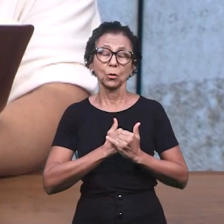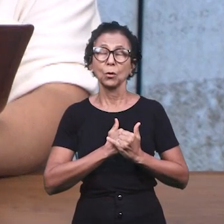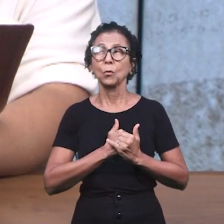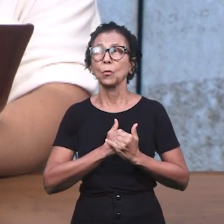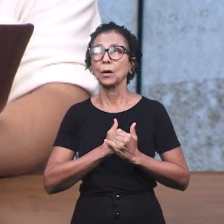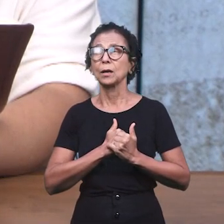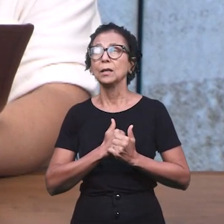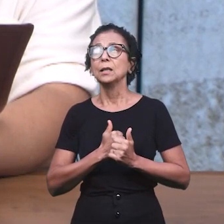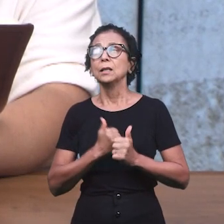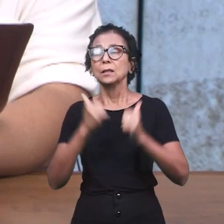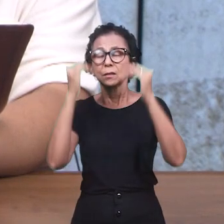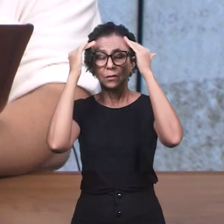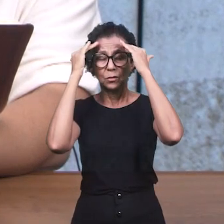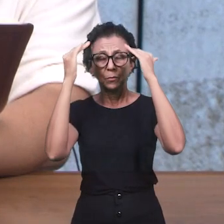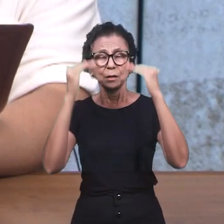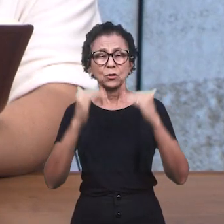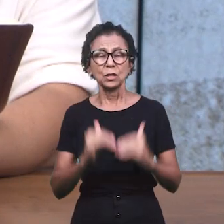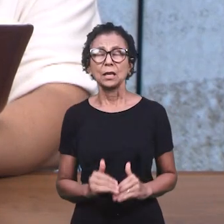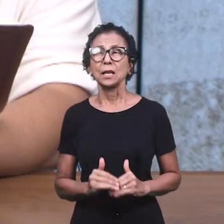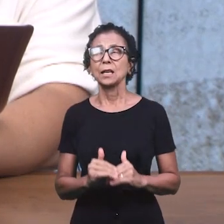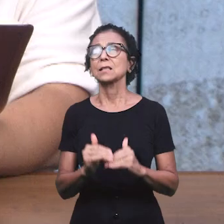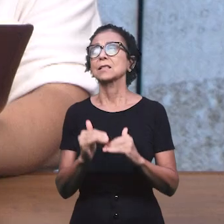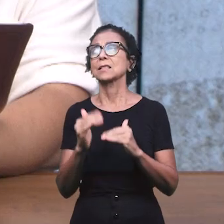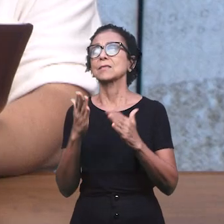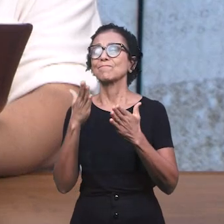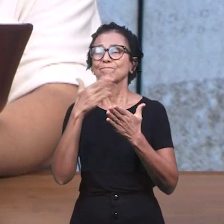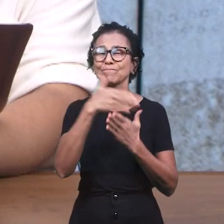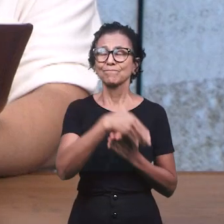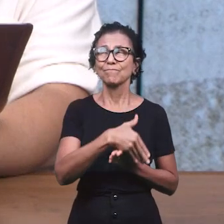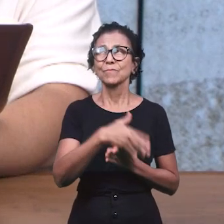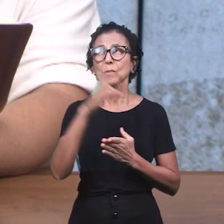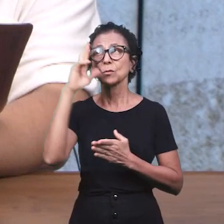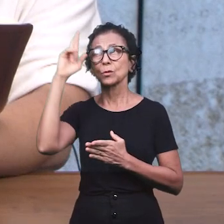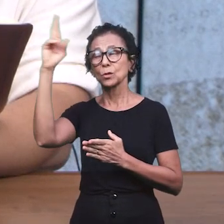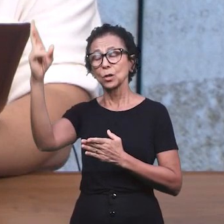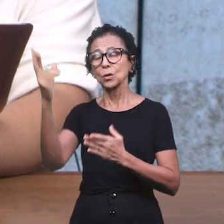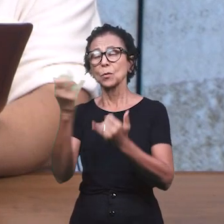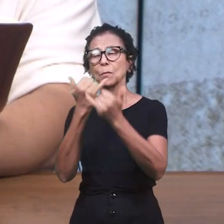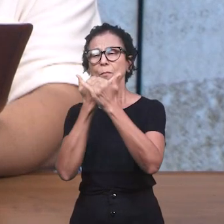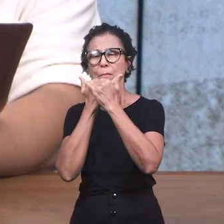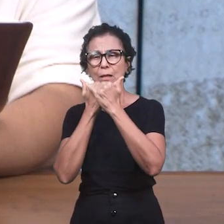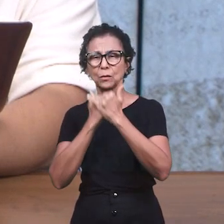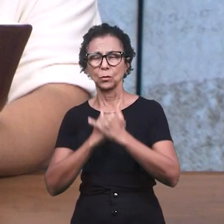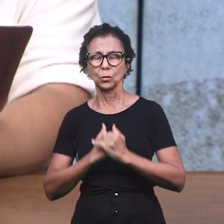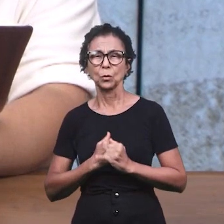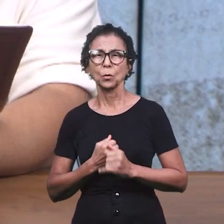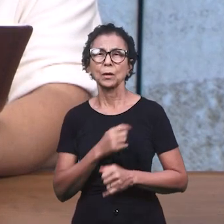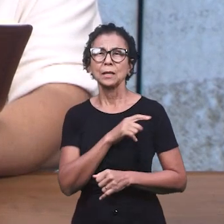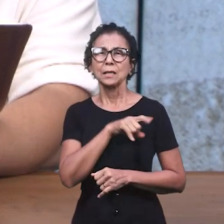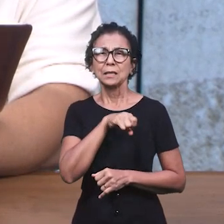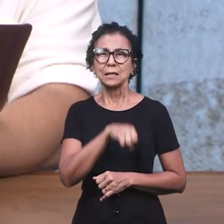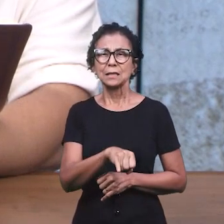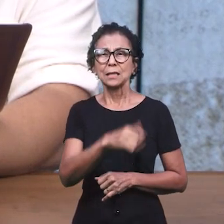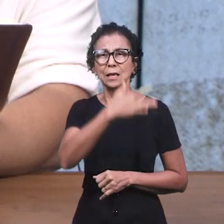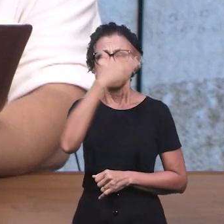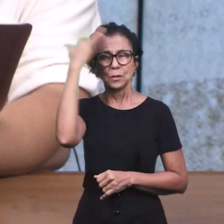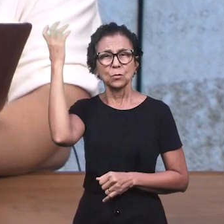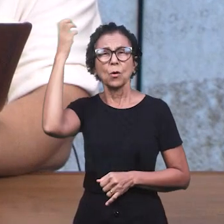e a transgressão, que o culpado não tem por inocente, e visita a iniquidade